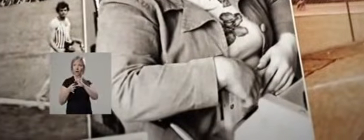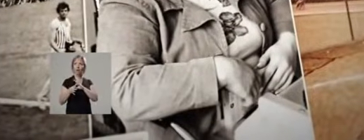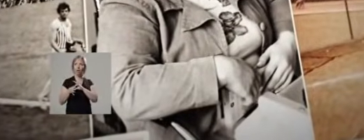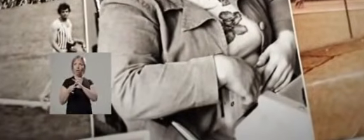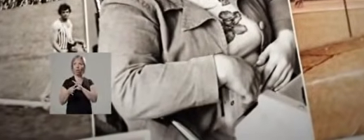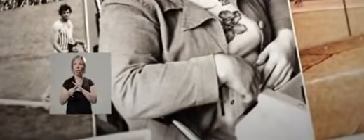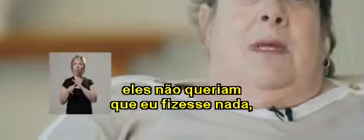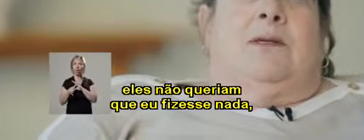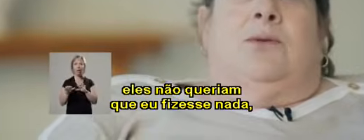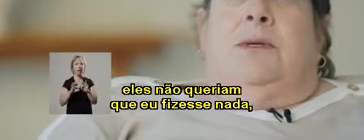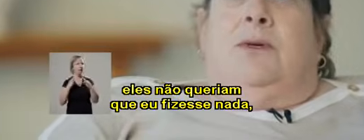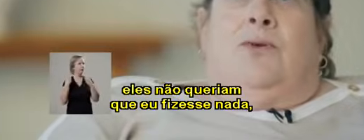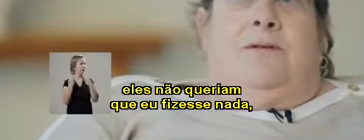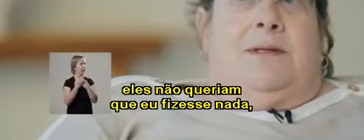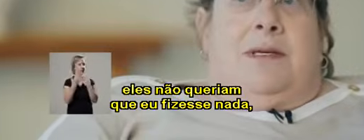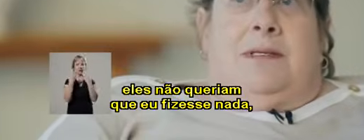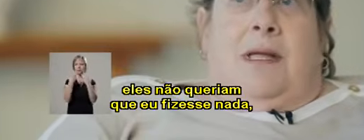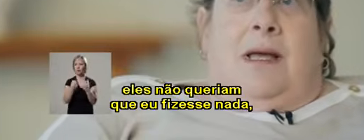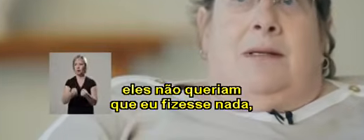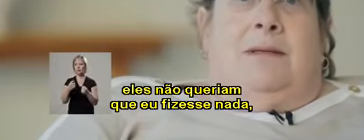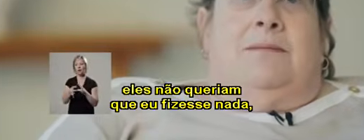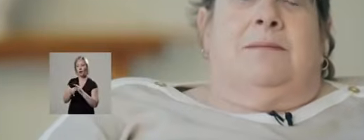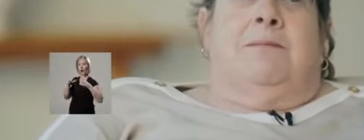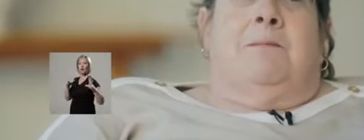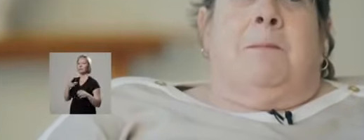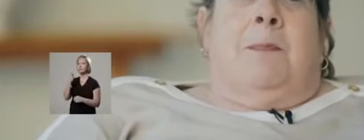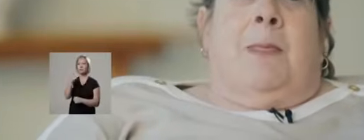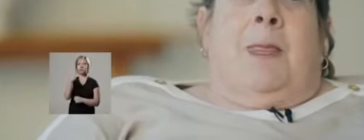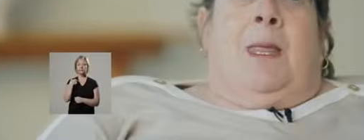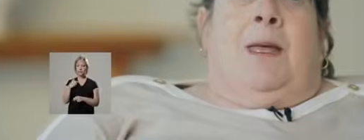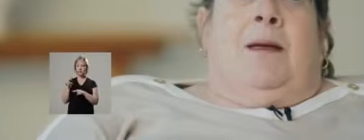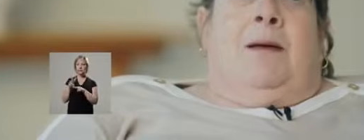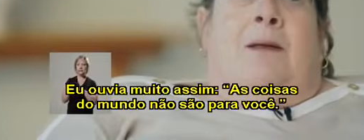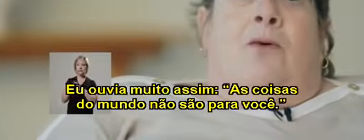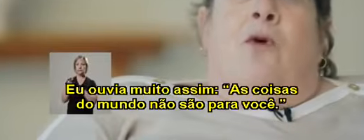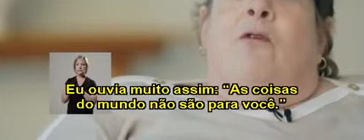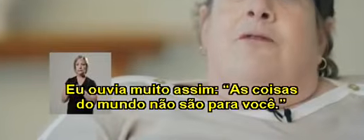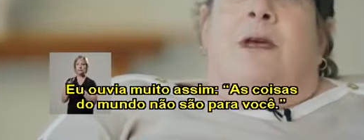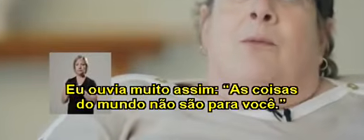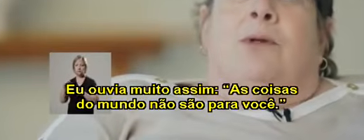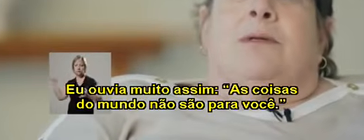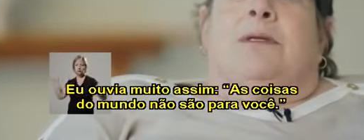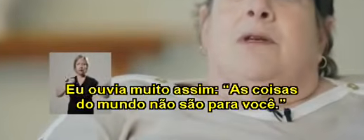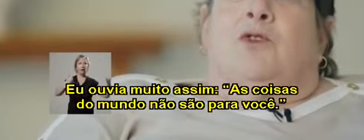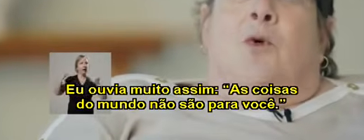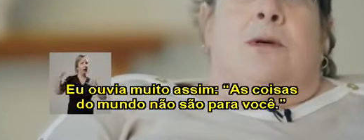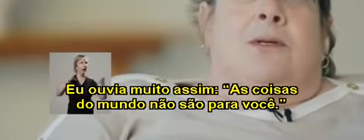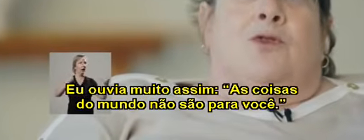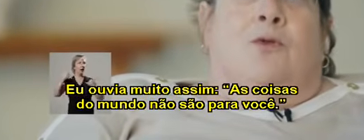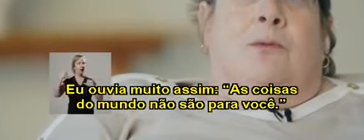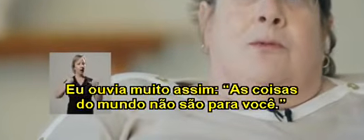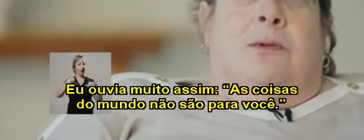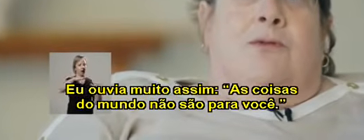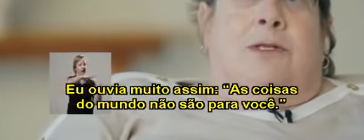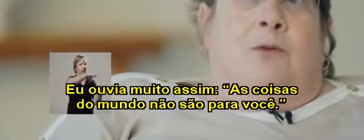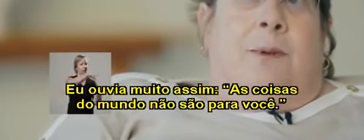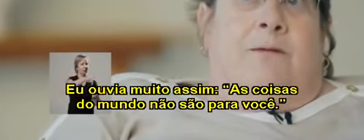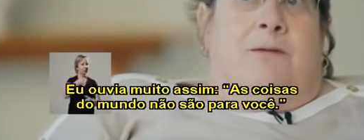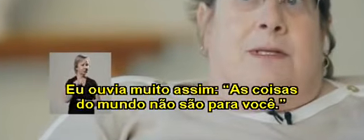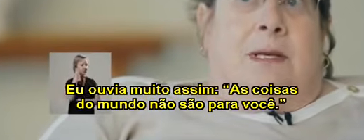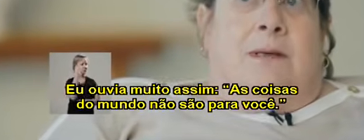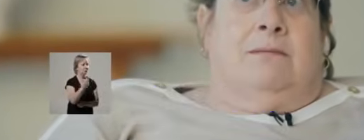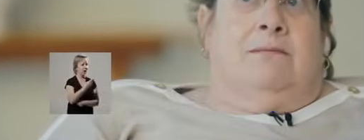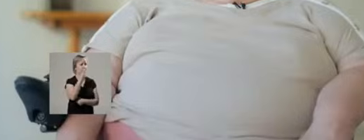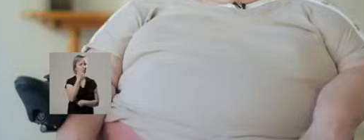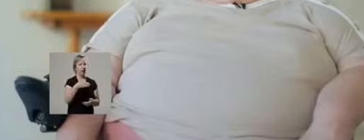família, eles não queriam que eu fizesse nada. Eu ouvia muito assim, as coisas do mundo não são